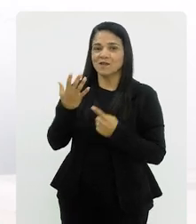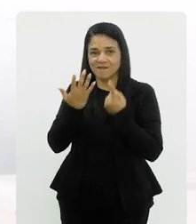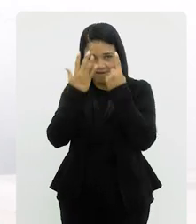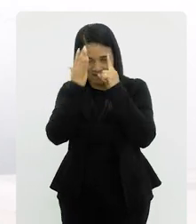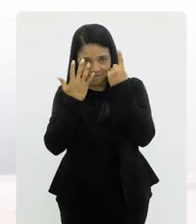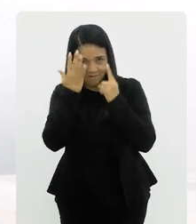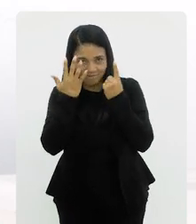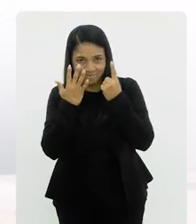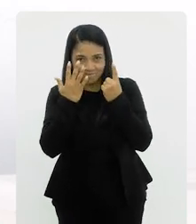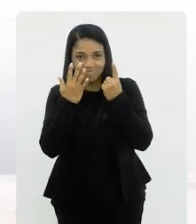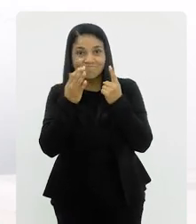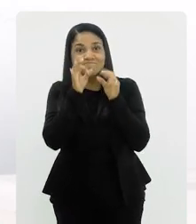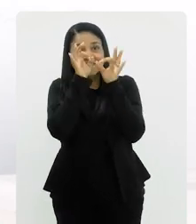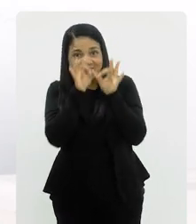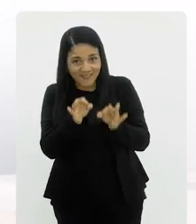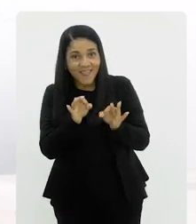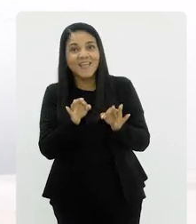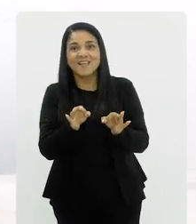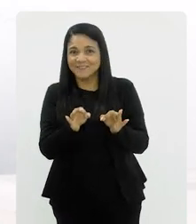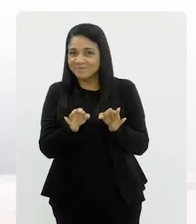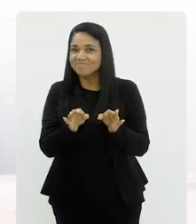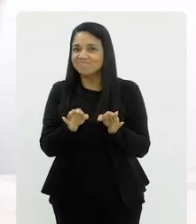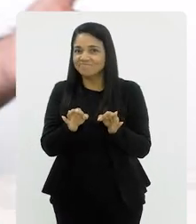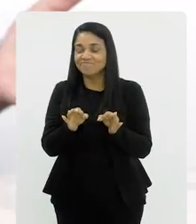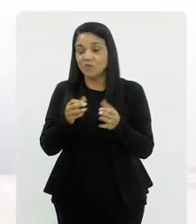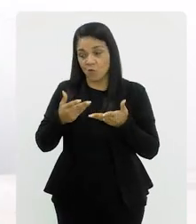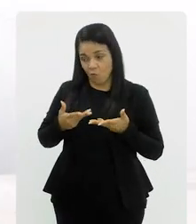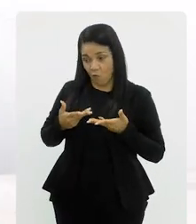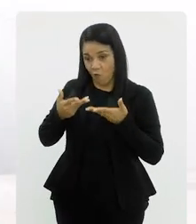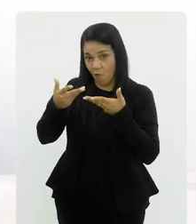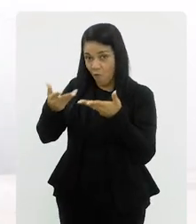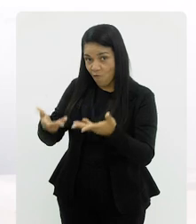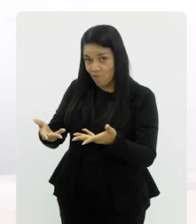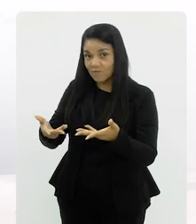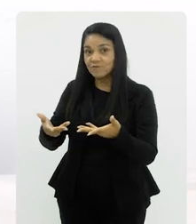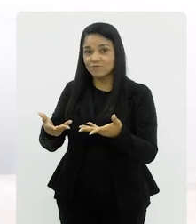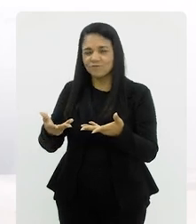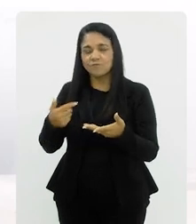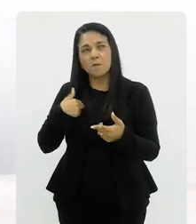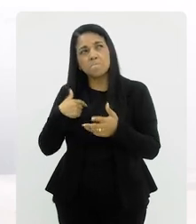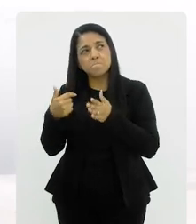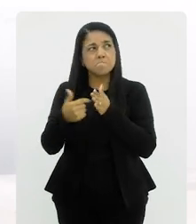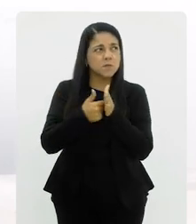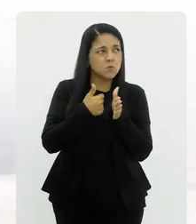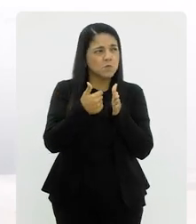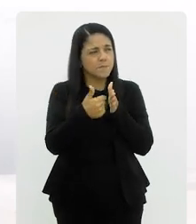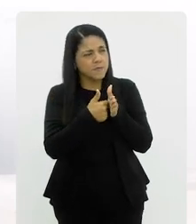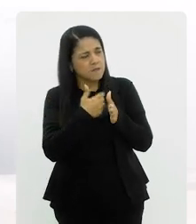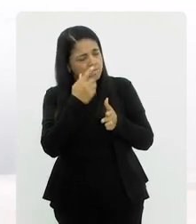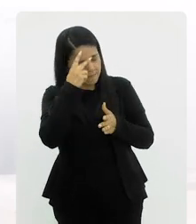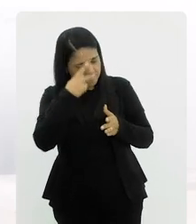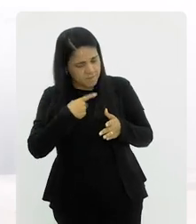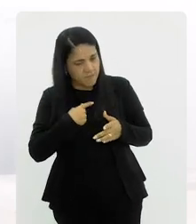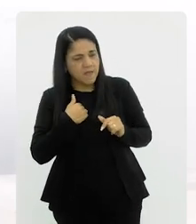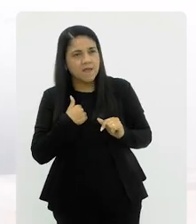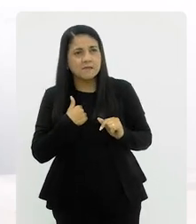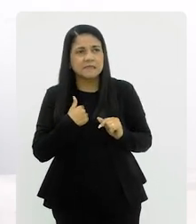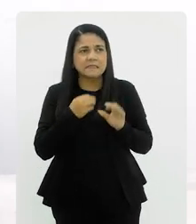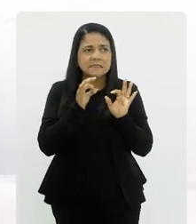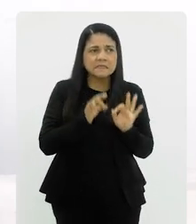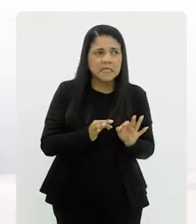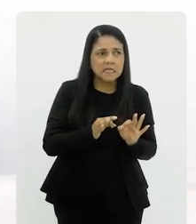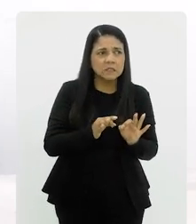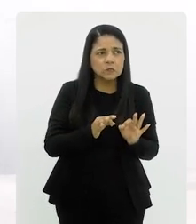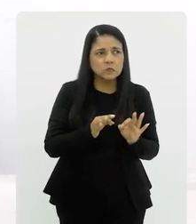carnaval e deu muito certo. Quando você falou do convite, eu sempre fiquei me questionando se eu estava dando certo porque eu estava